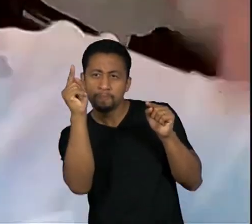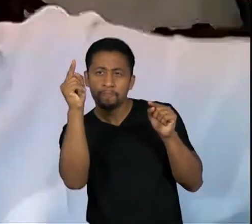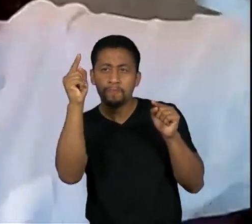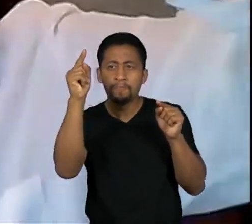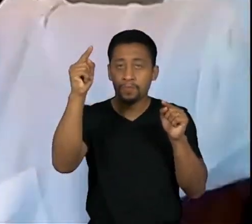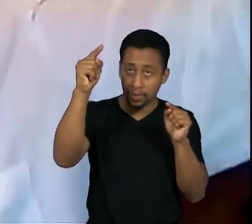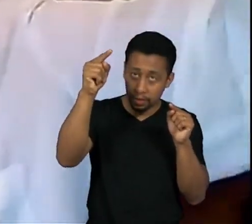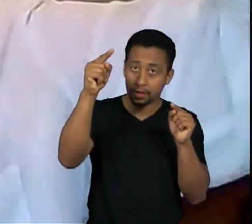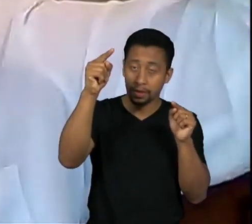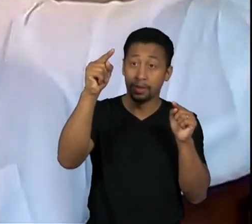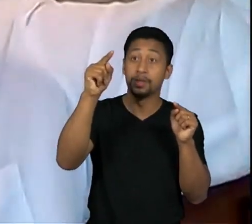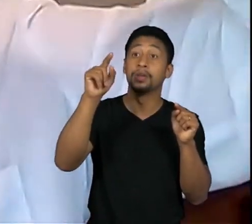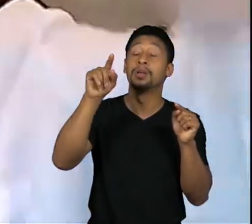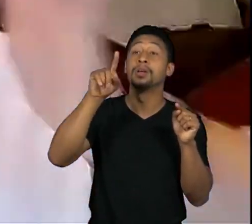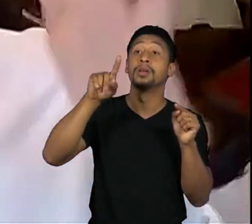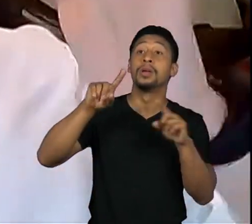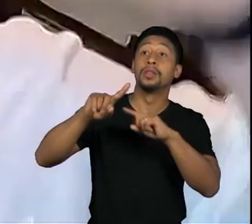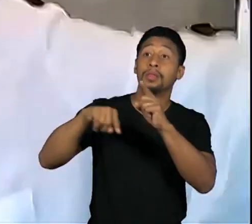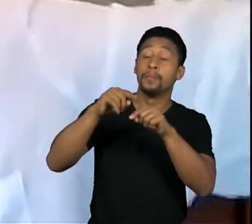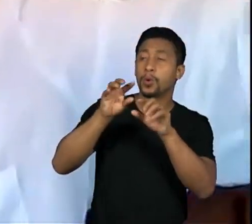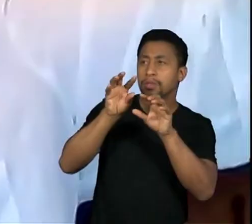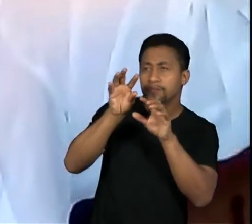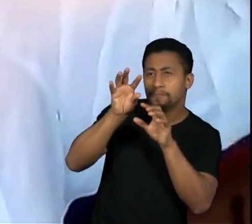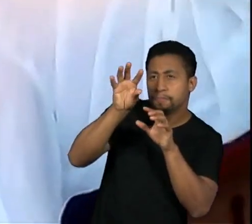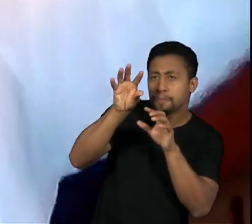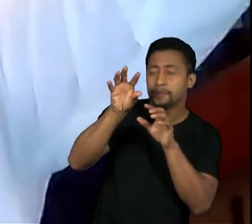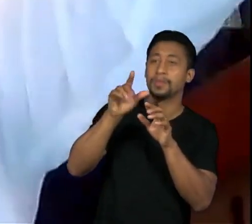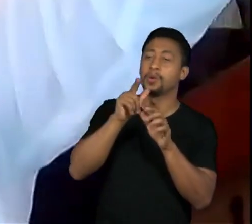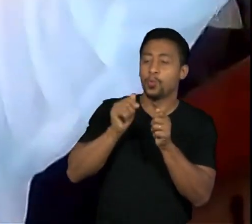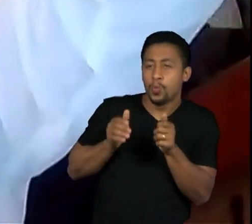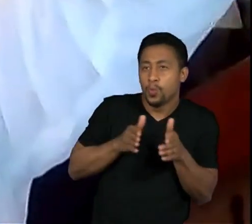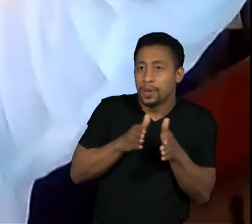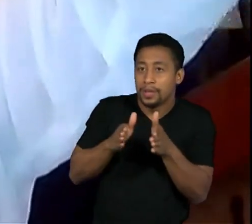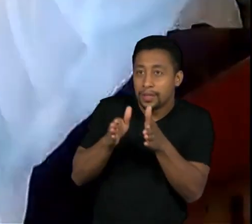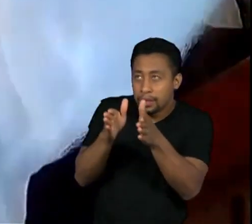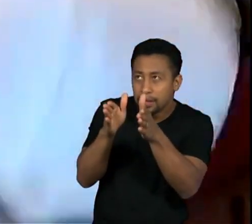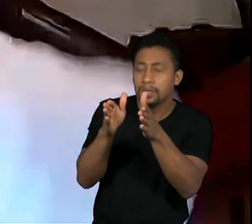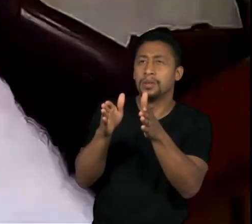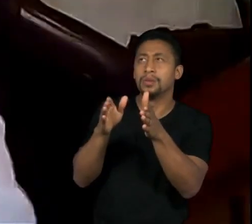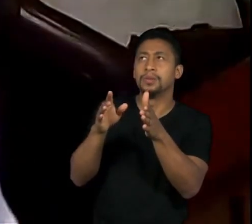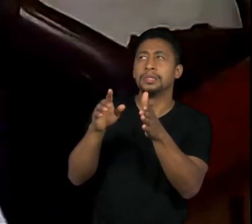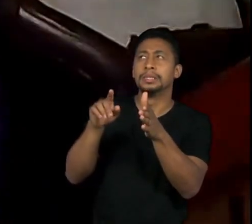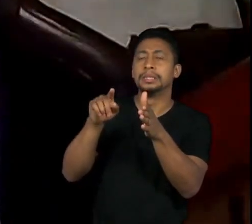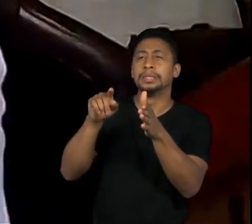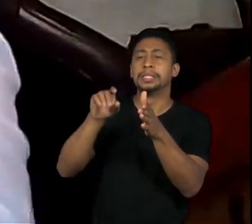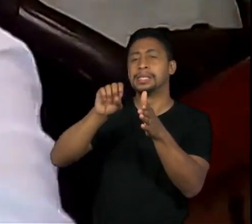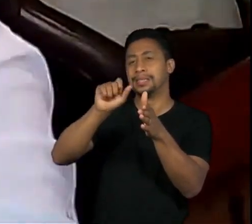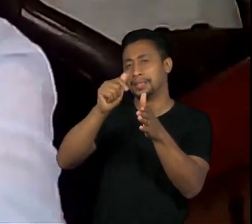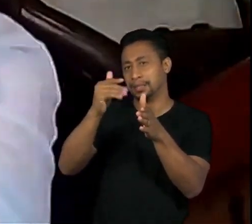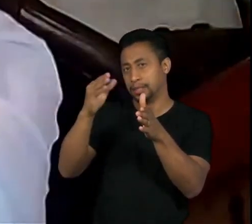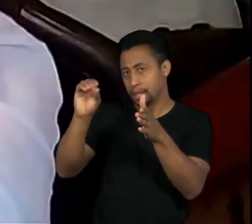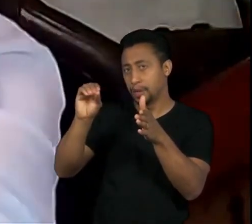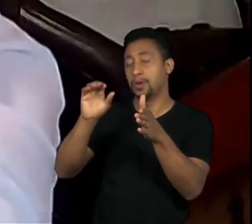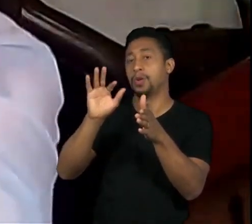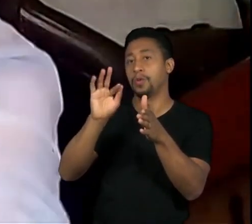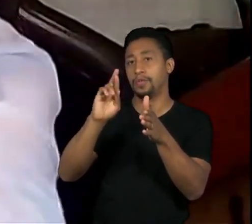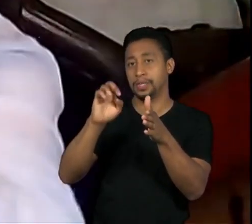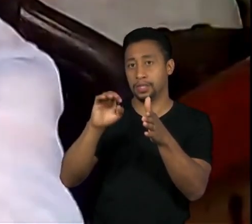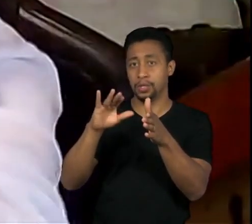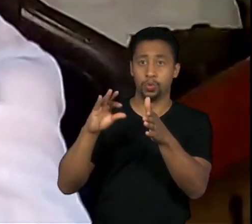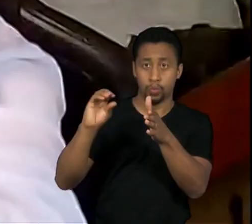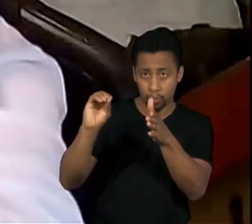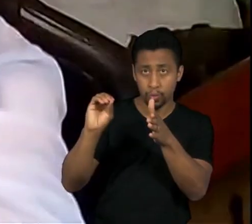transição, aí a gente vai fazer ao longo do Rio São Francisco, Chapada Diamantina, aí a gente vai descer para a interface com a